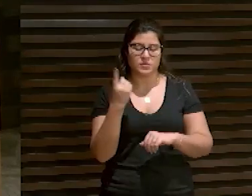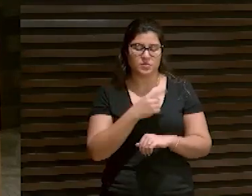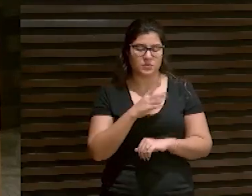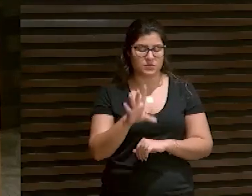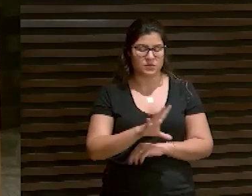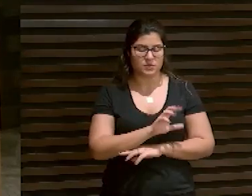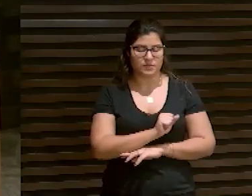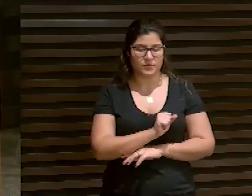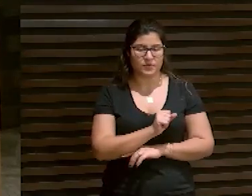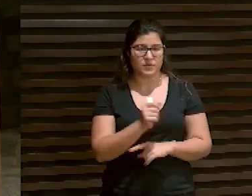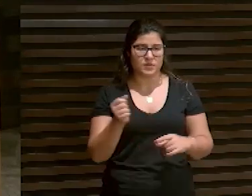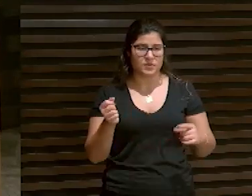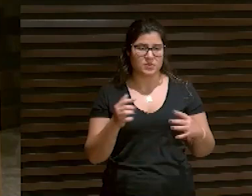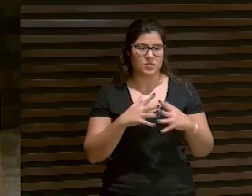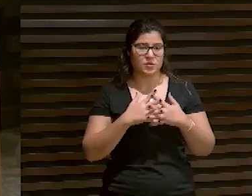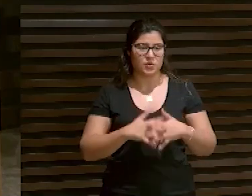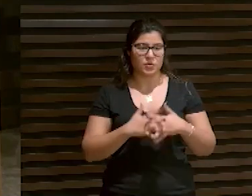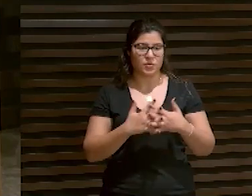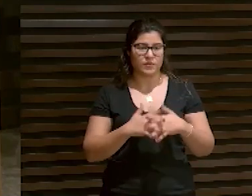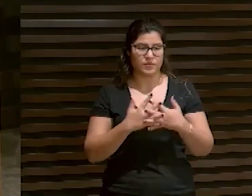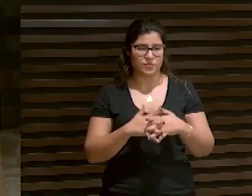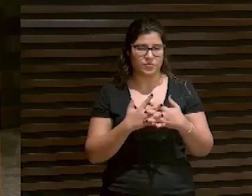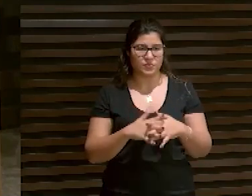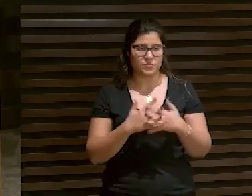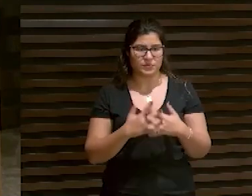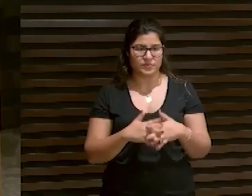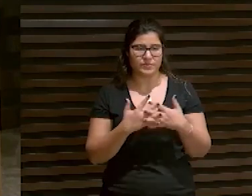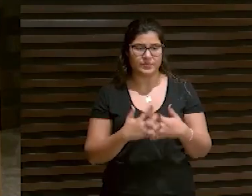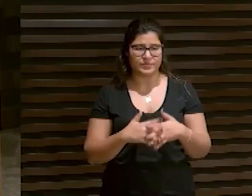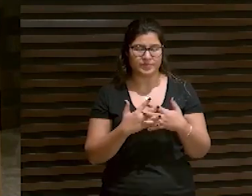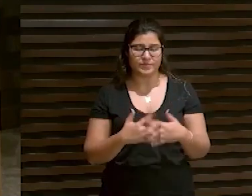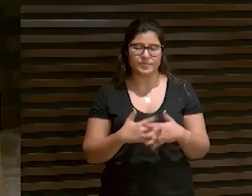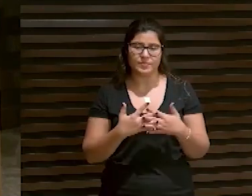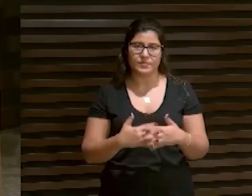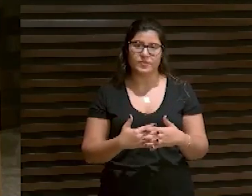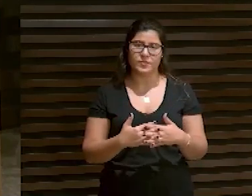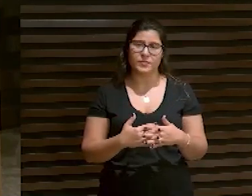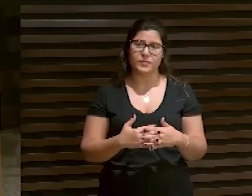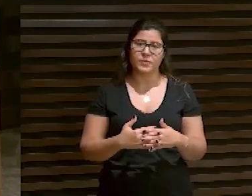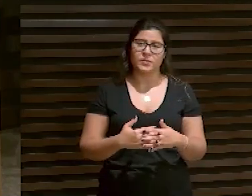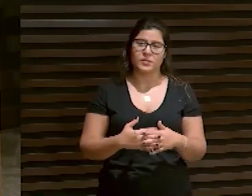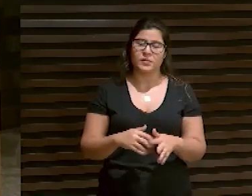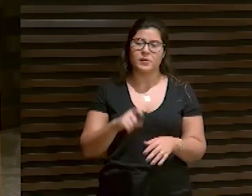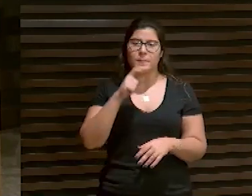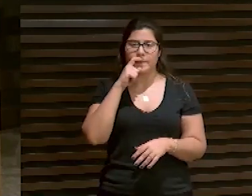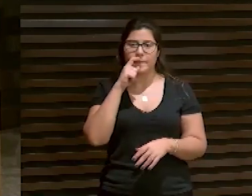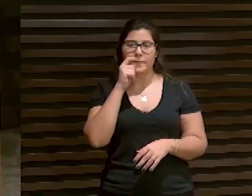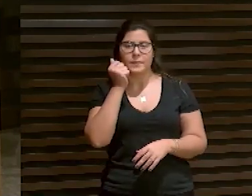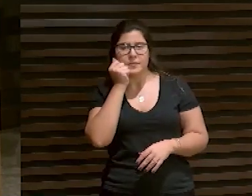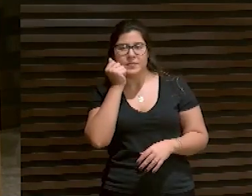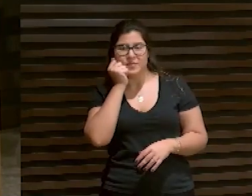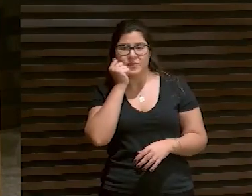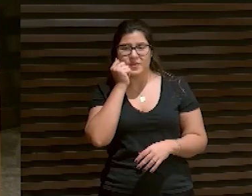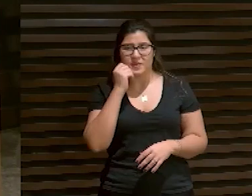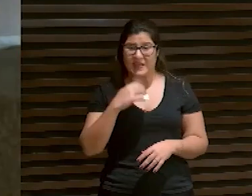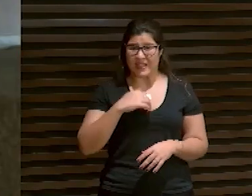confusos. Por exemplo, voltando no exemplo dos pais que se iram para com a situação onde o filho é